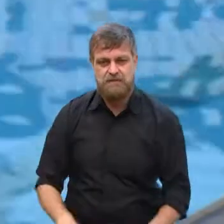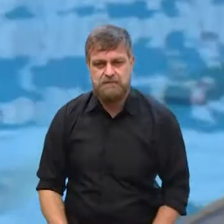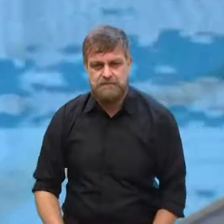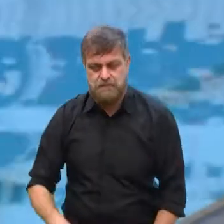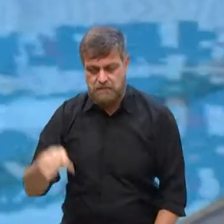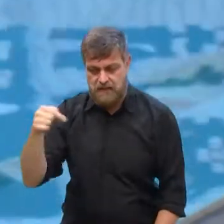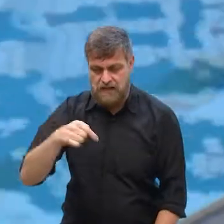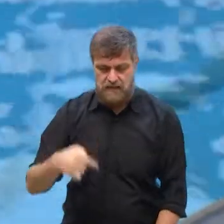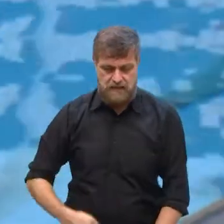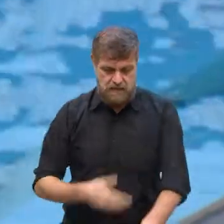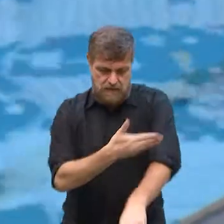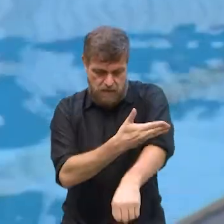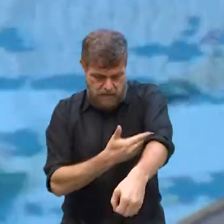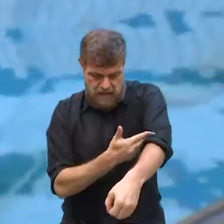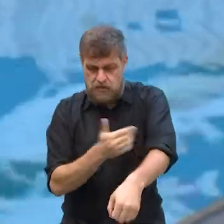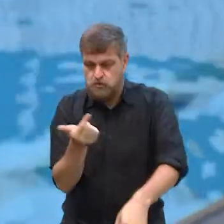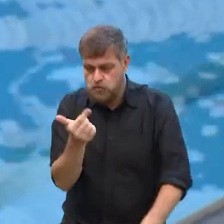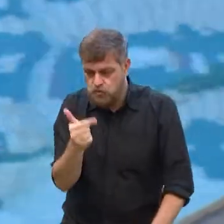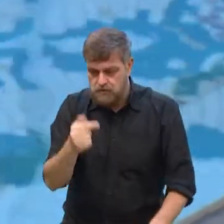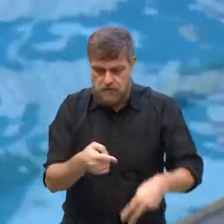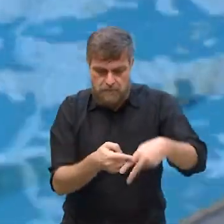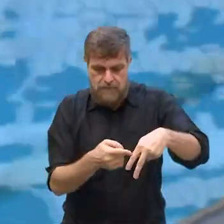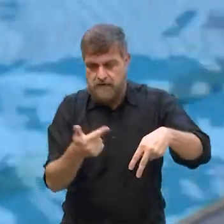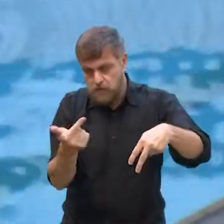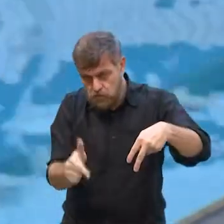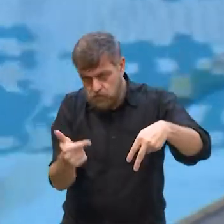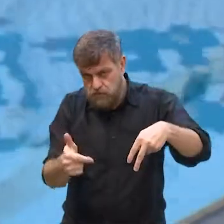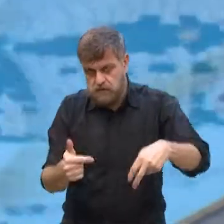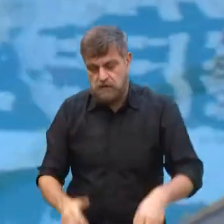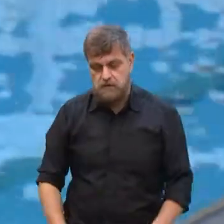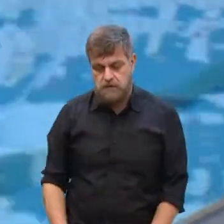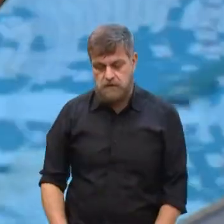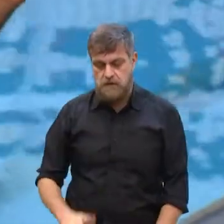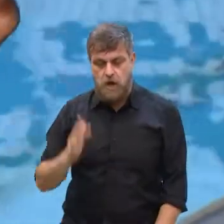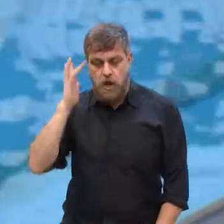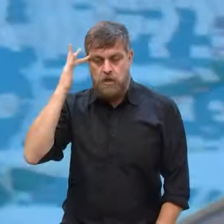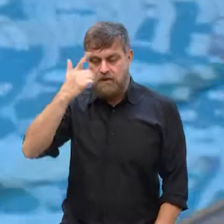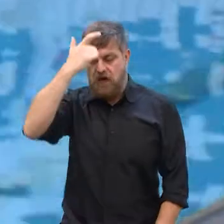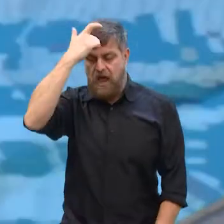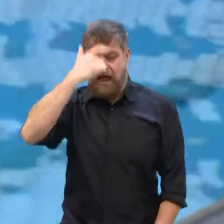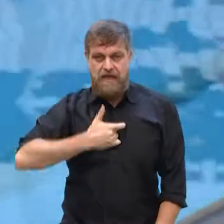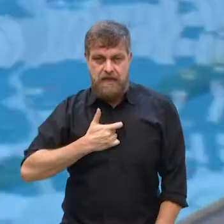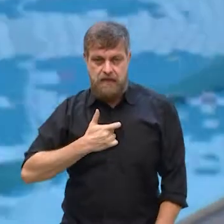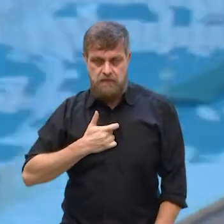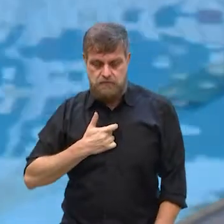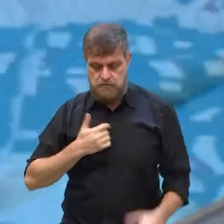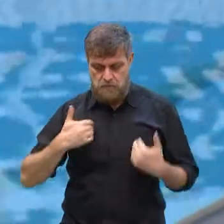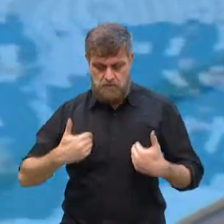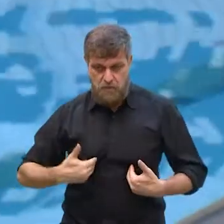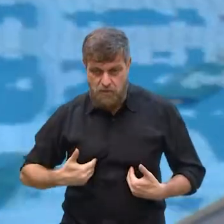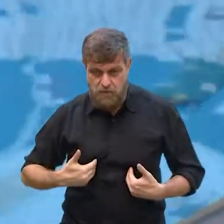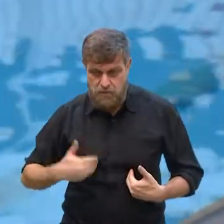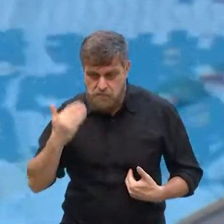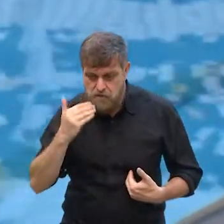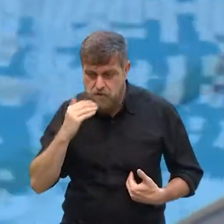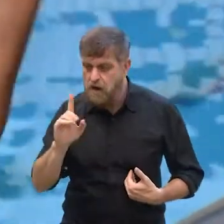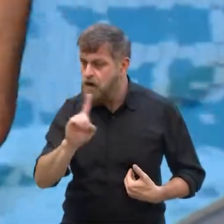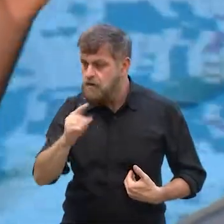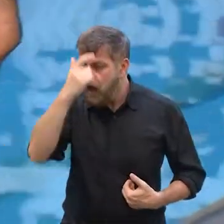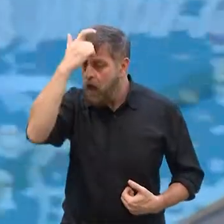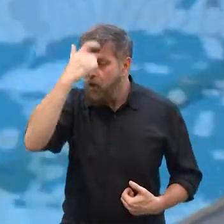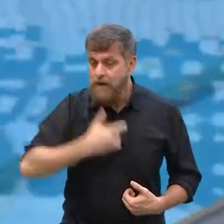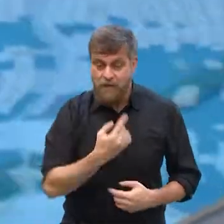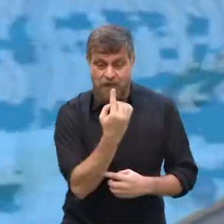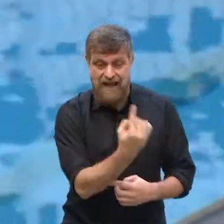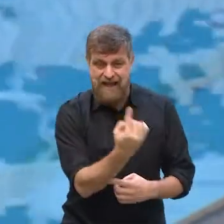aqui falta um braço, falta a perna, mas que eu não vejo que isso é uma definição, isso não define quem eu sou. Claro. O que define